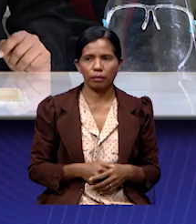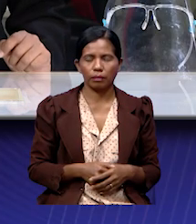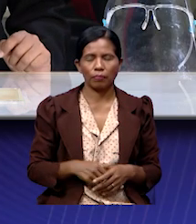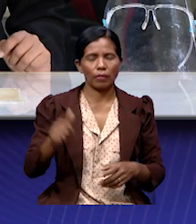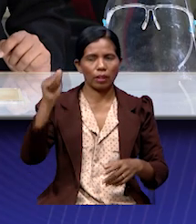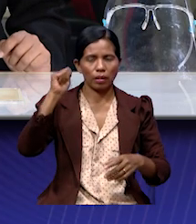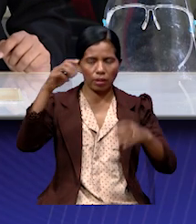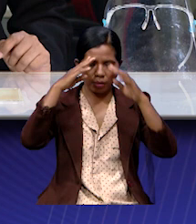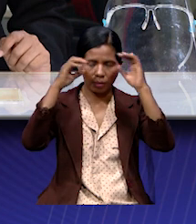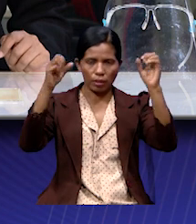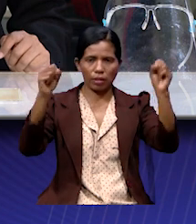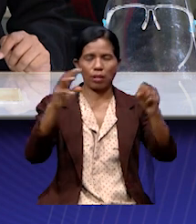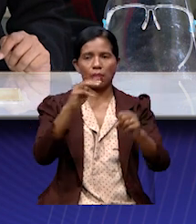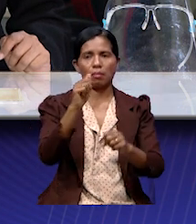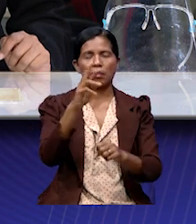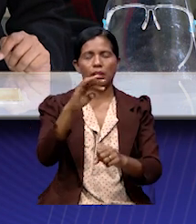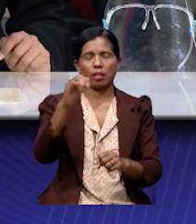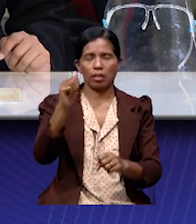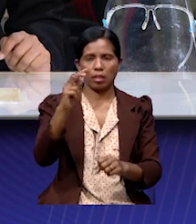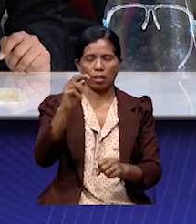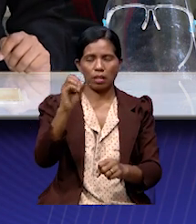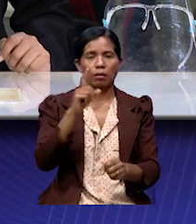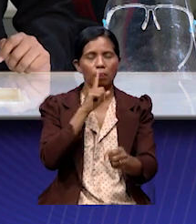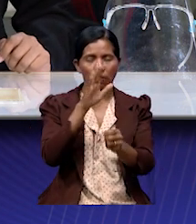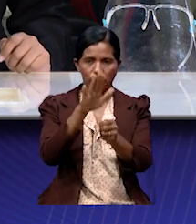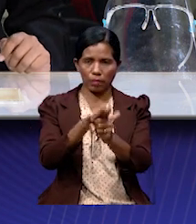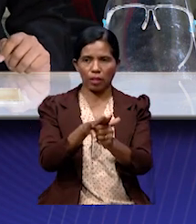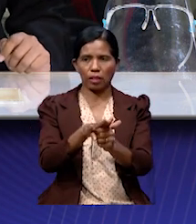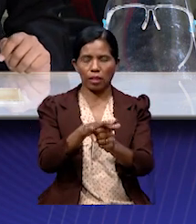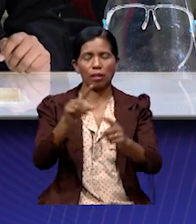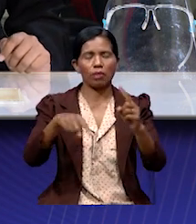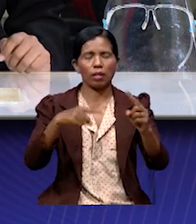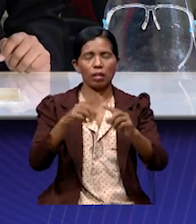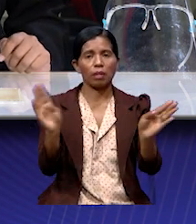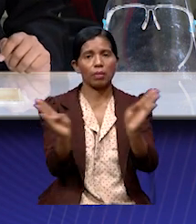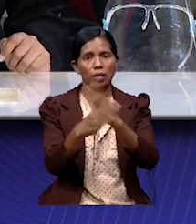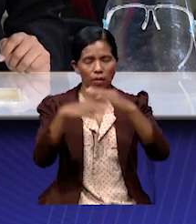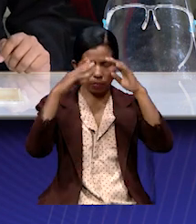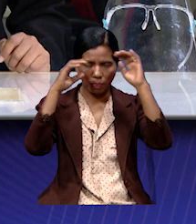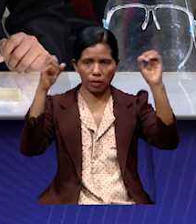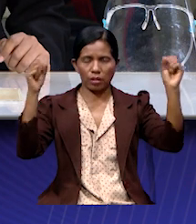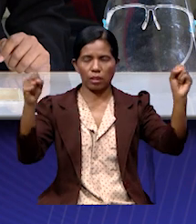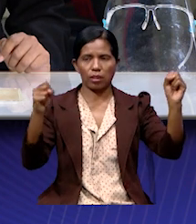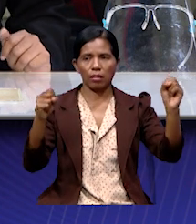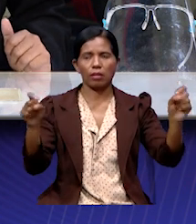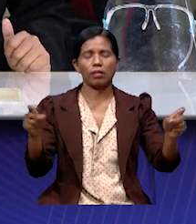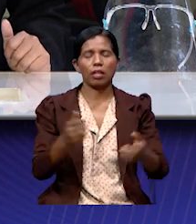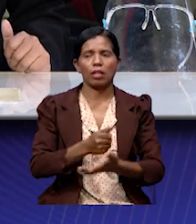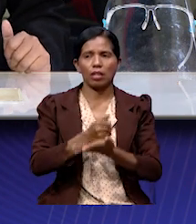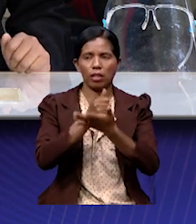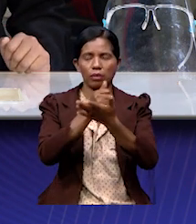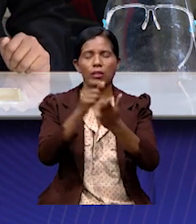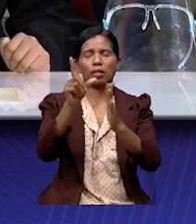Candidato Presidente Republika Mariano Hassanami Sabino promete bahira eleito ba Presidente Republika se salva